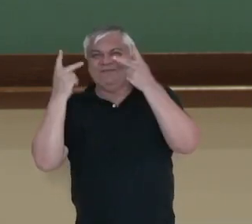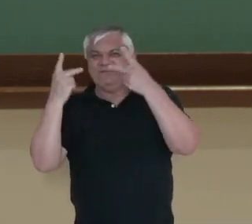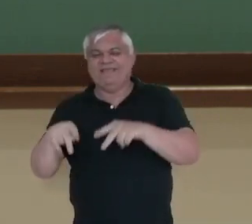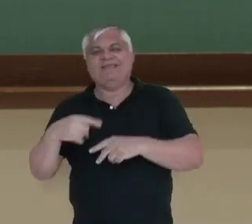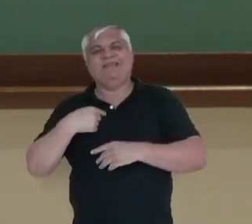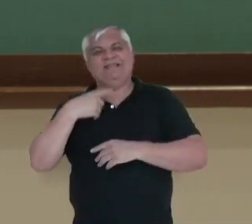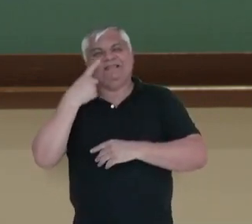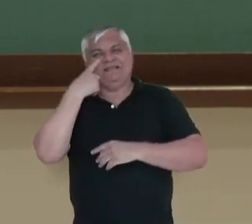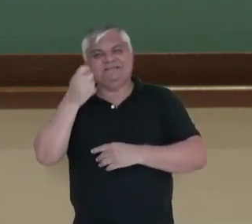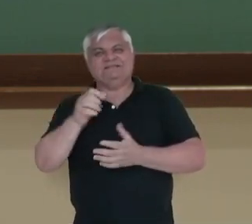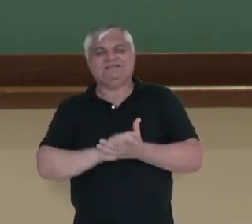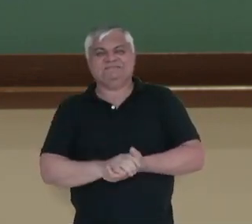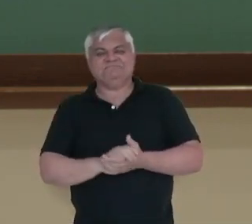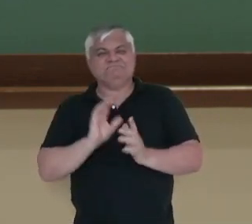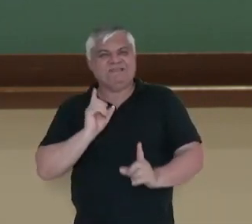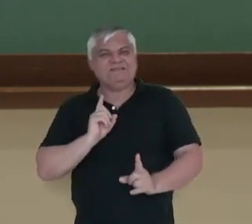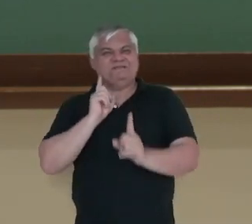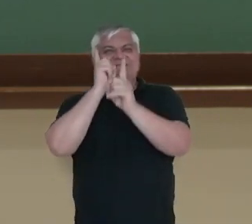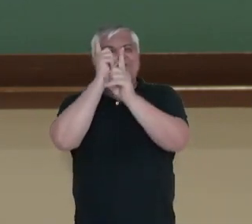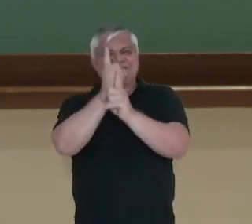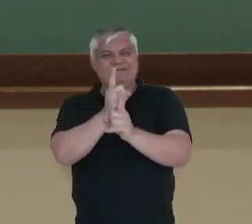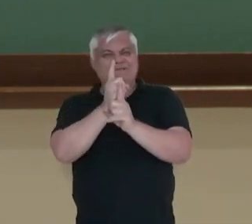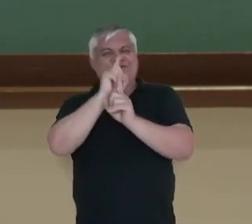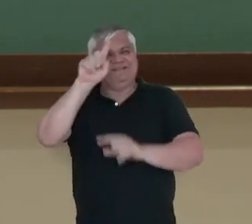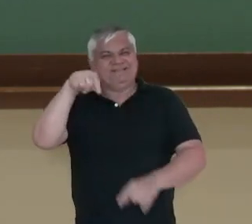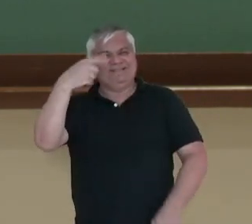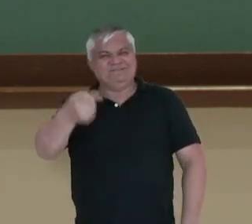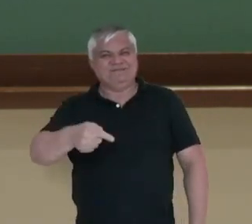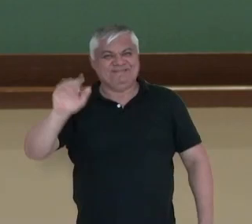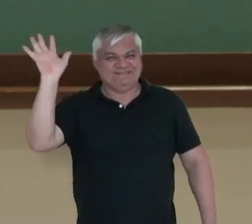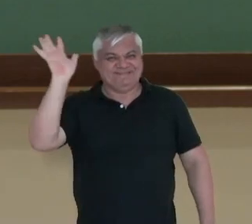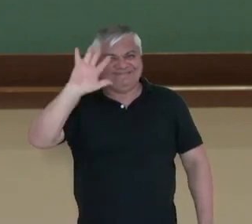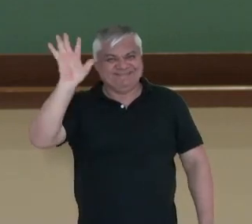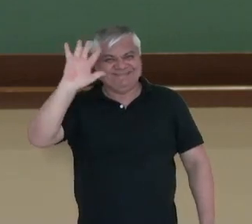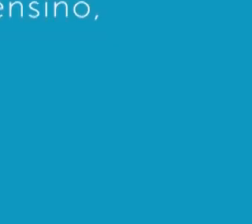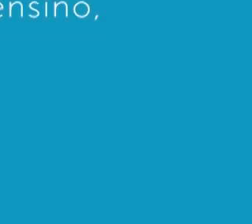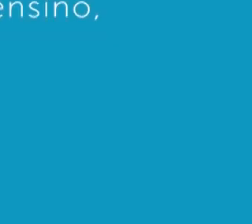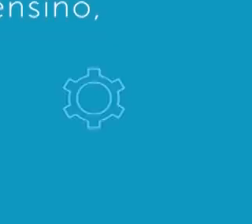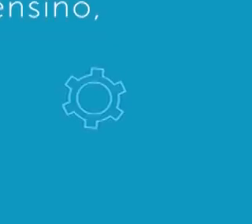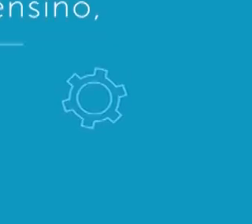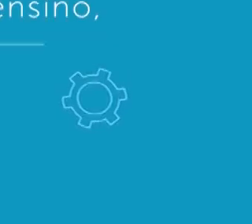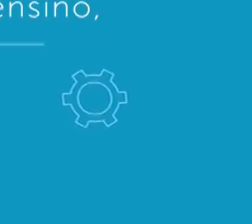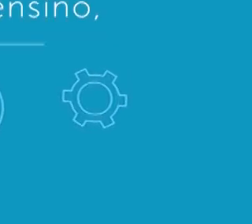é muito interessante e a gente se vê numa próxima aula. Tchau, tchau!